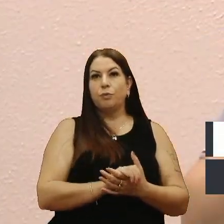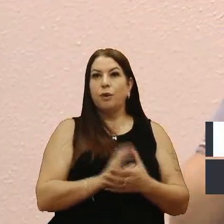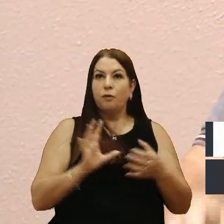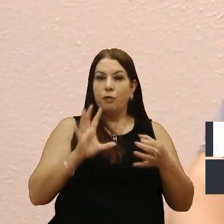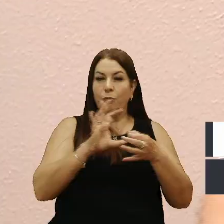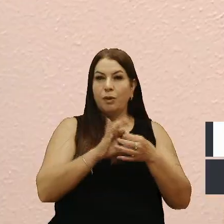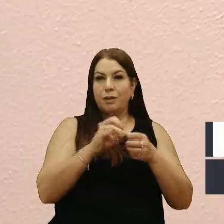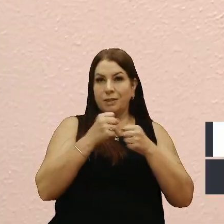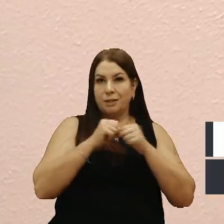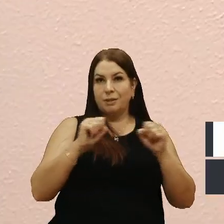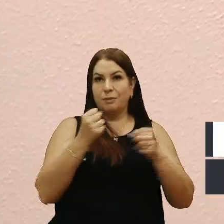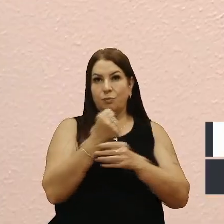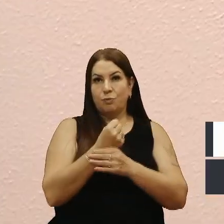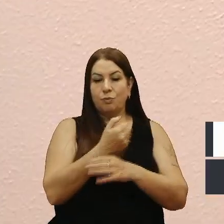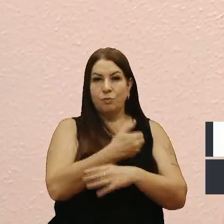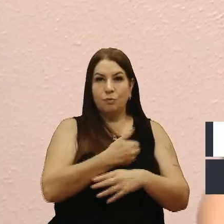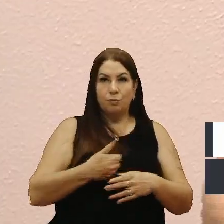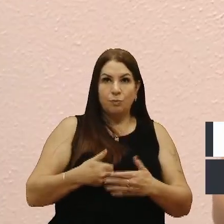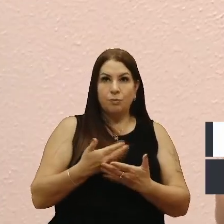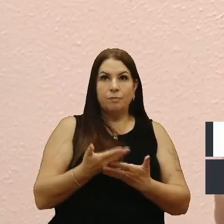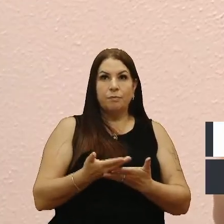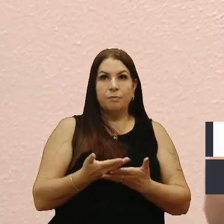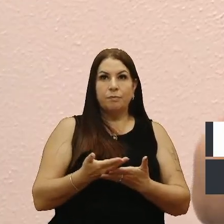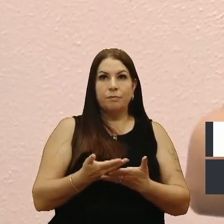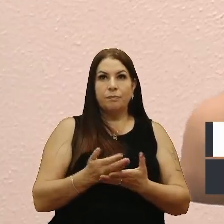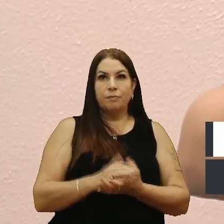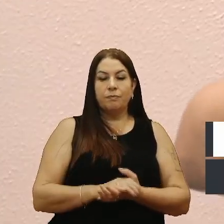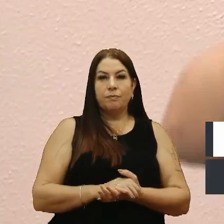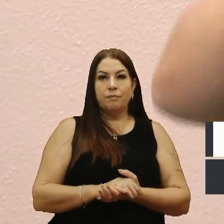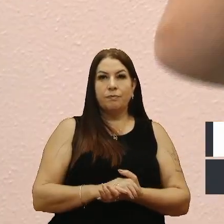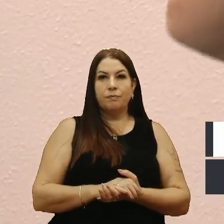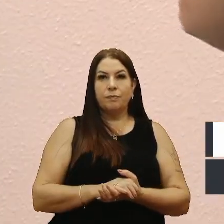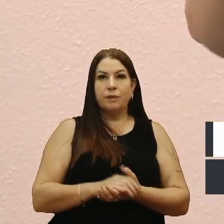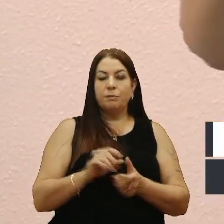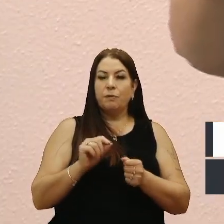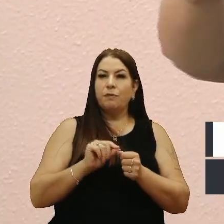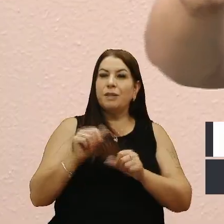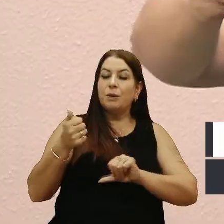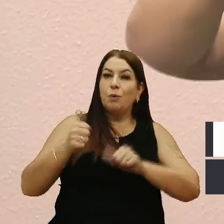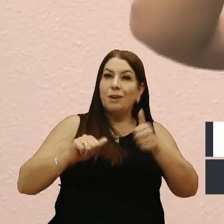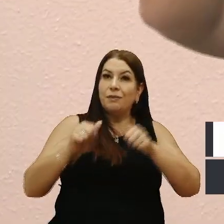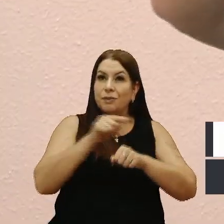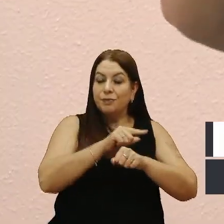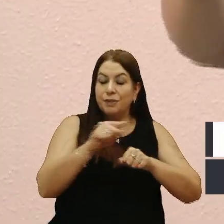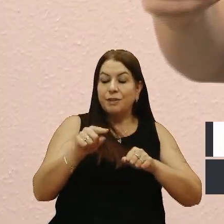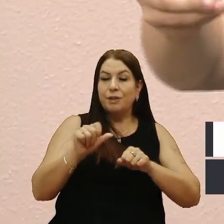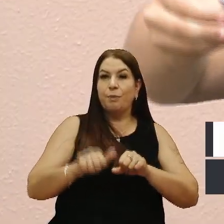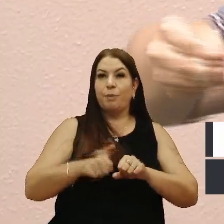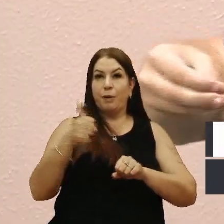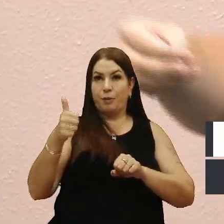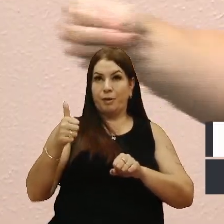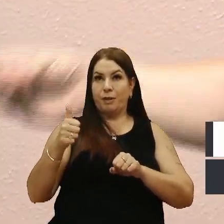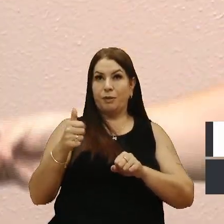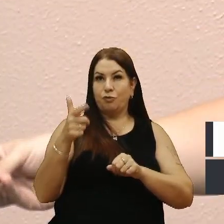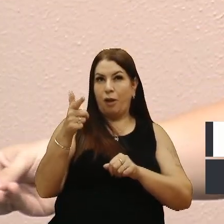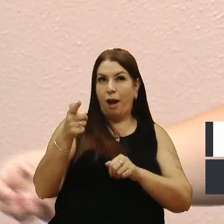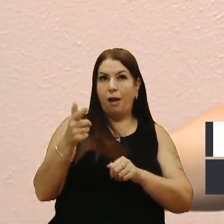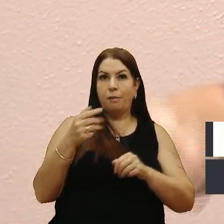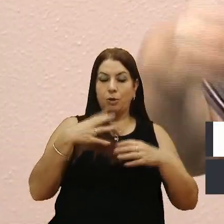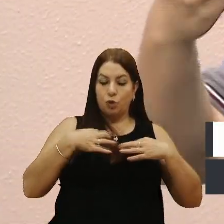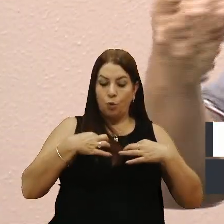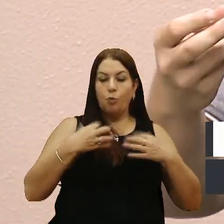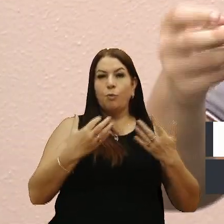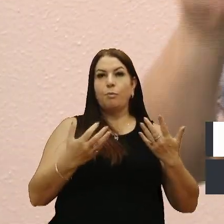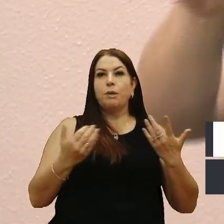vinculado à Secretaria de Segurança Pública para fazer a qualificação dos senhores, melhoramento de armamento, de